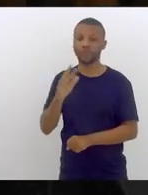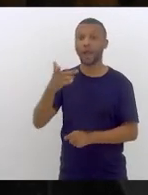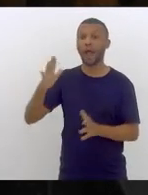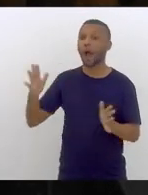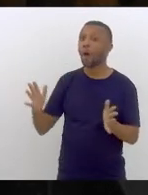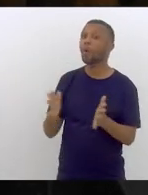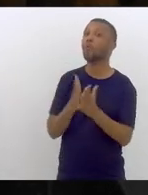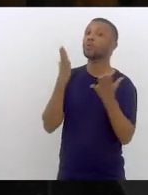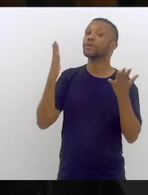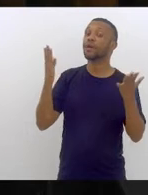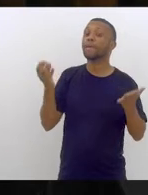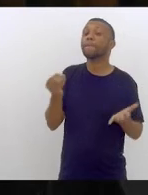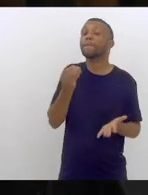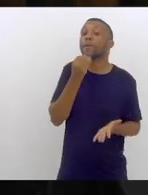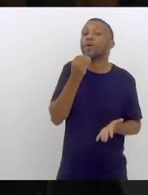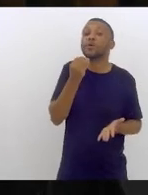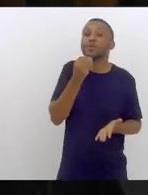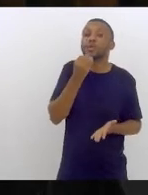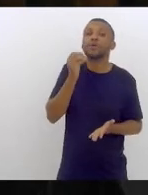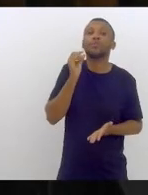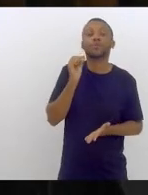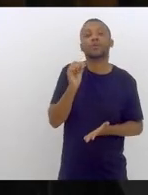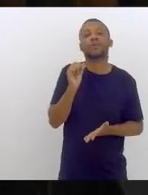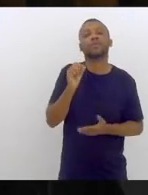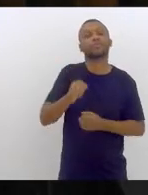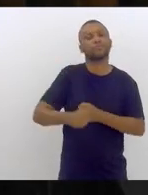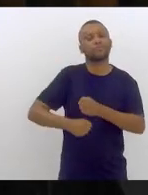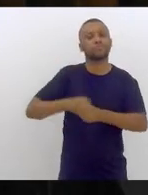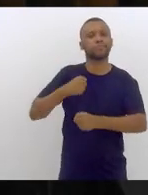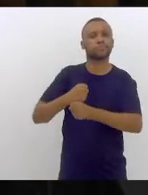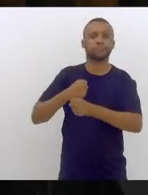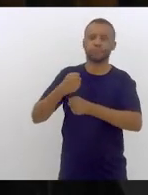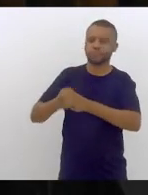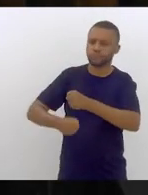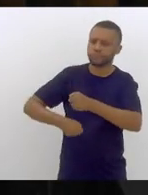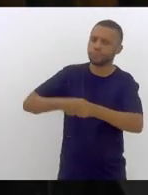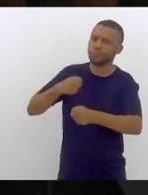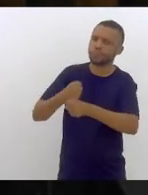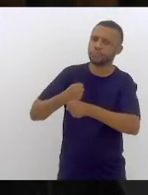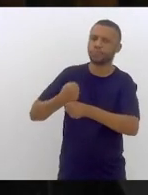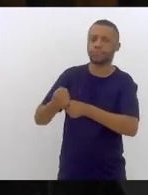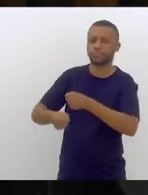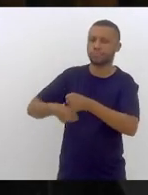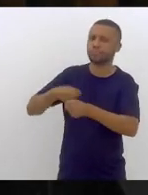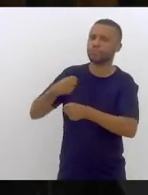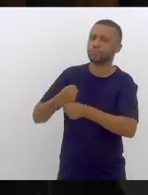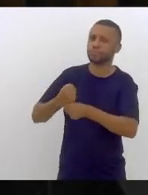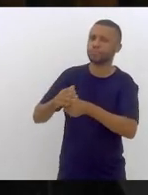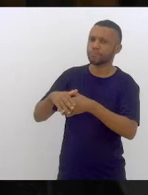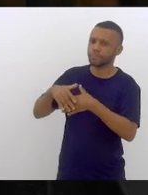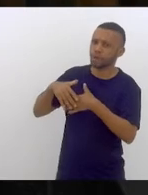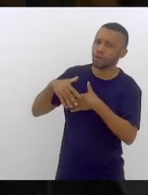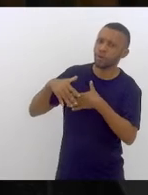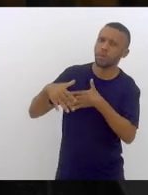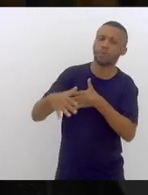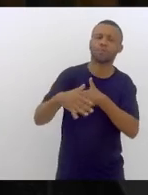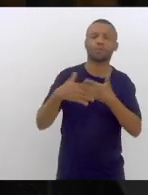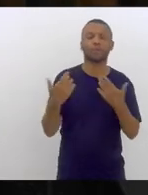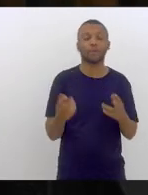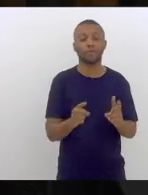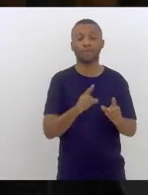Possivelmente todos os anos Então queria fazer esse